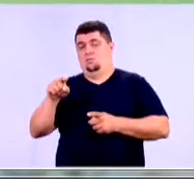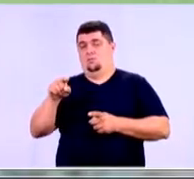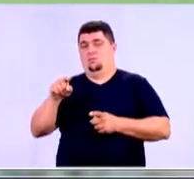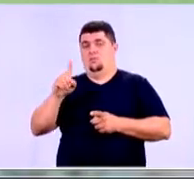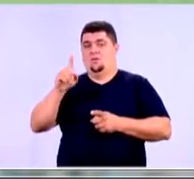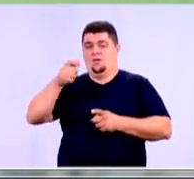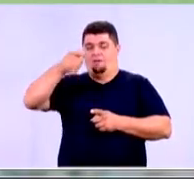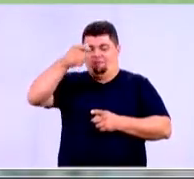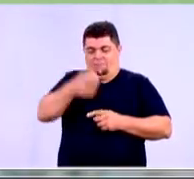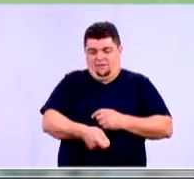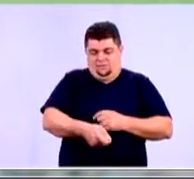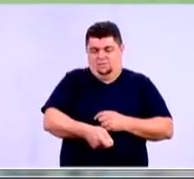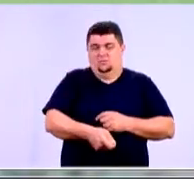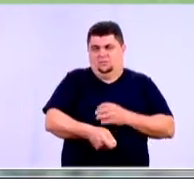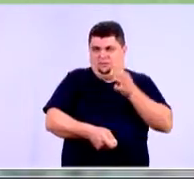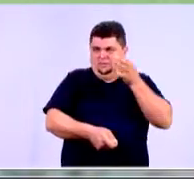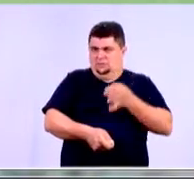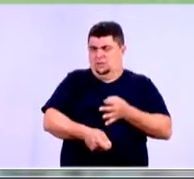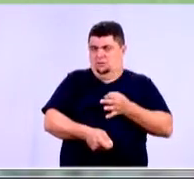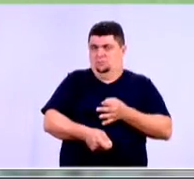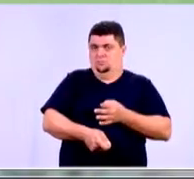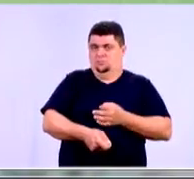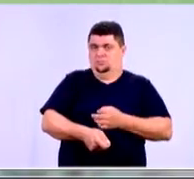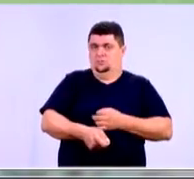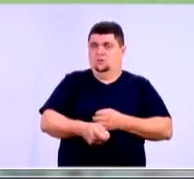é à vista